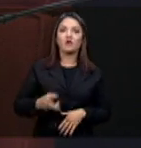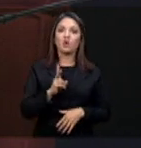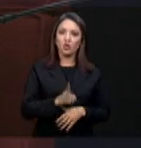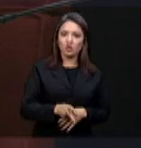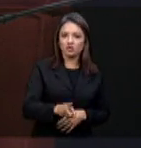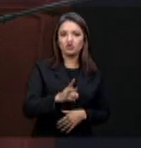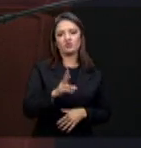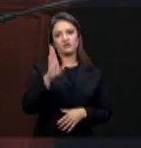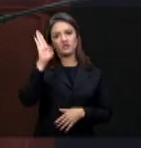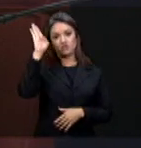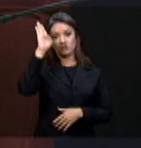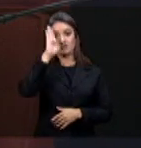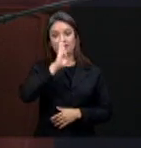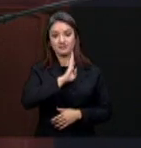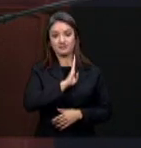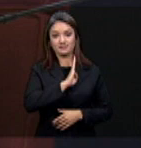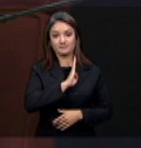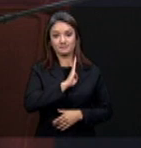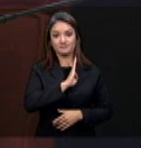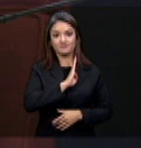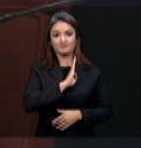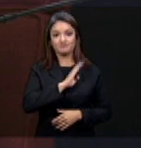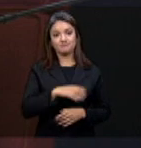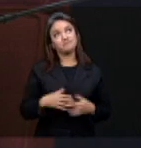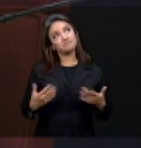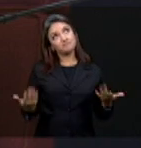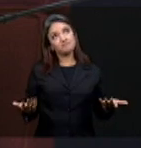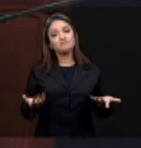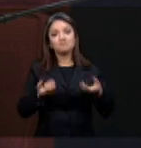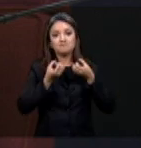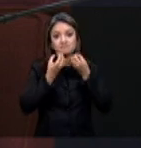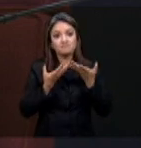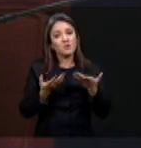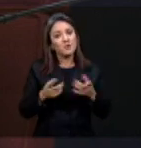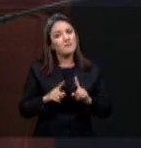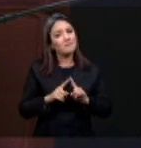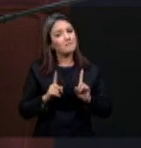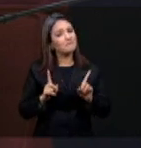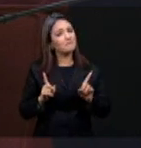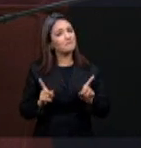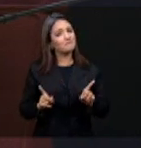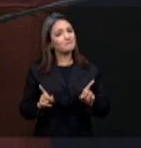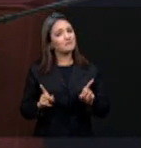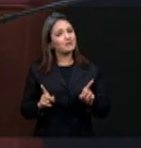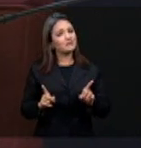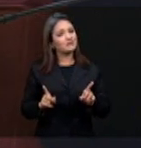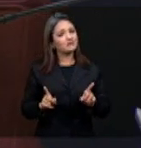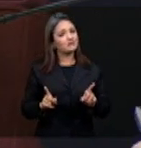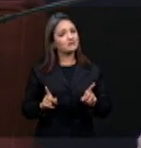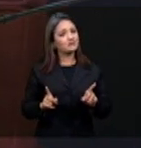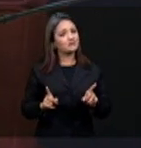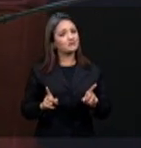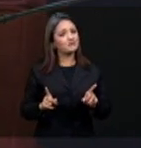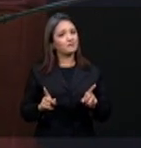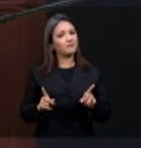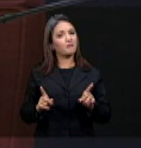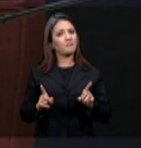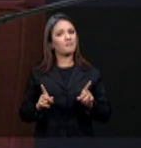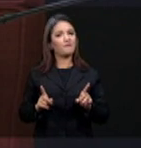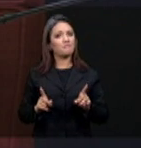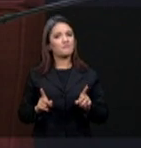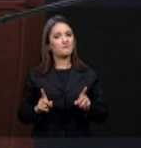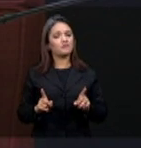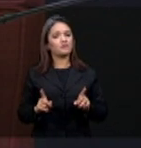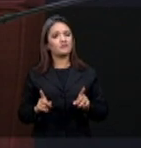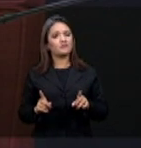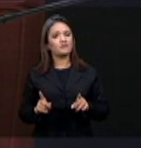serem gratuitas eu acho que pode ser que sim mas como tudo é com Visa a Luíza ela Adorei essa frase eu gosto de